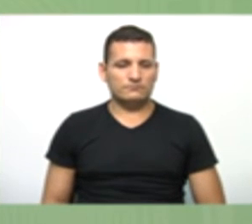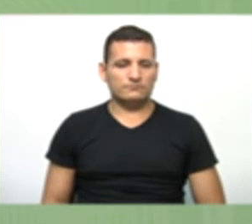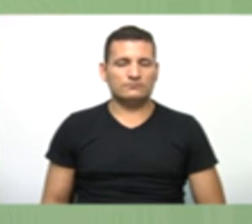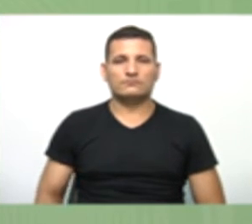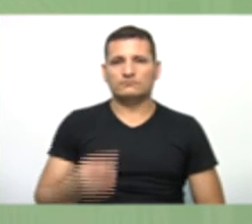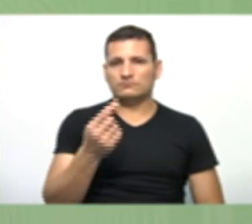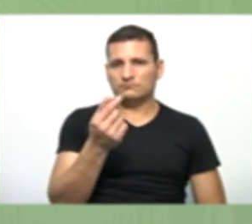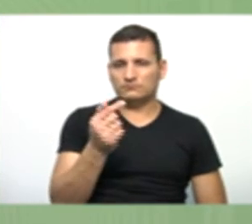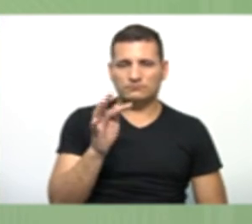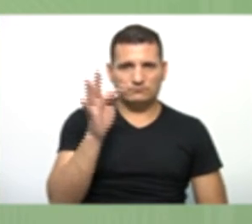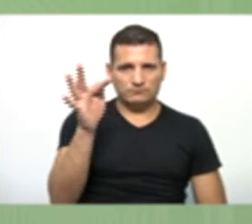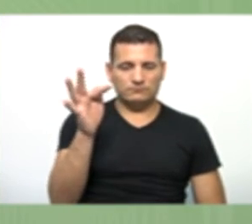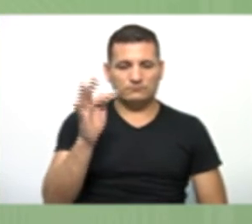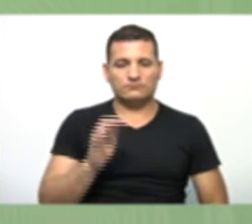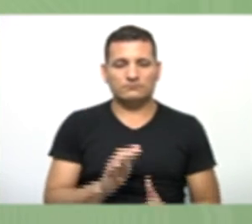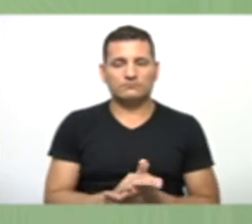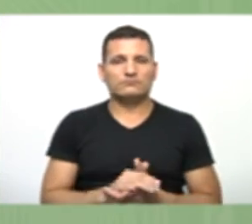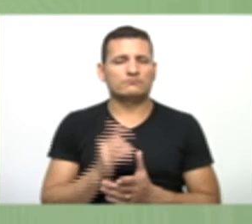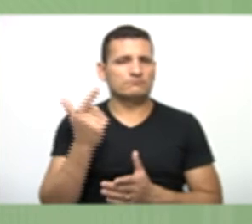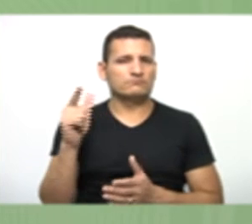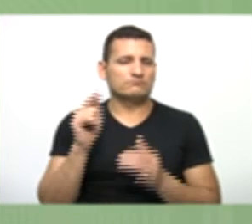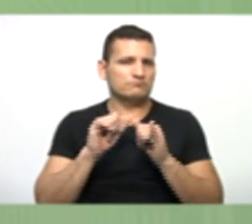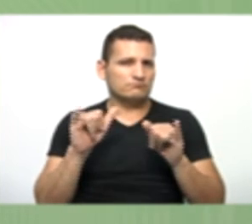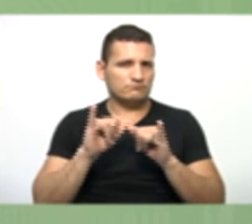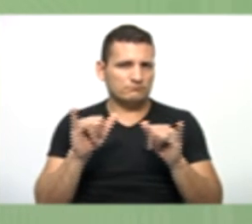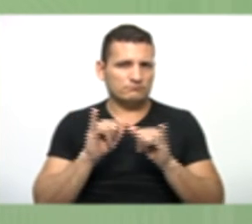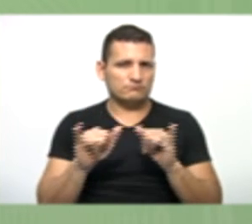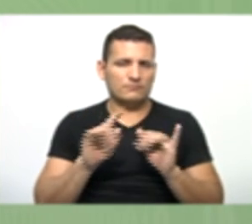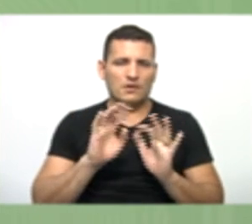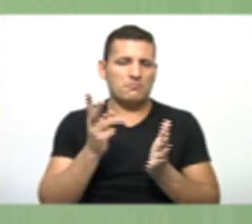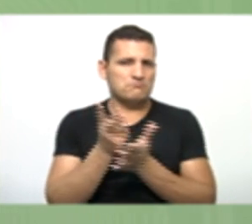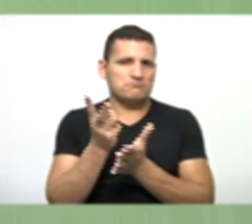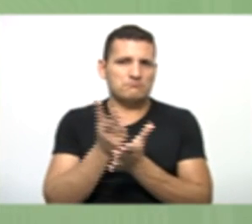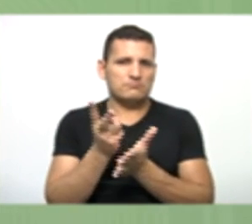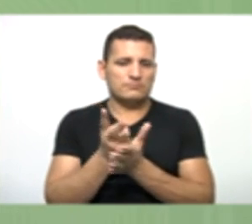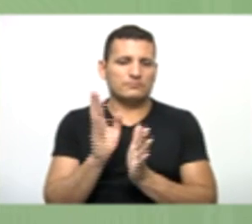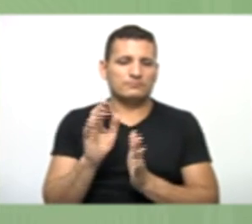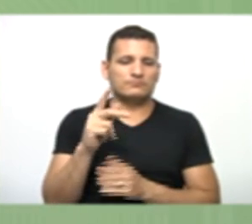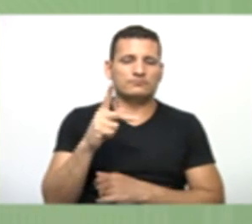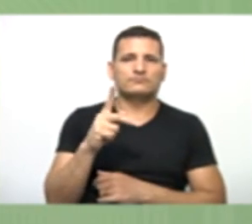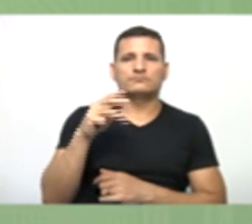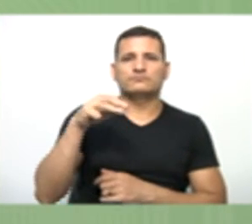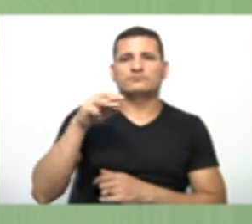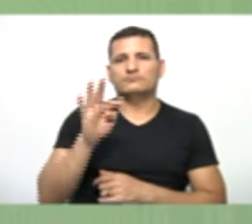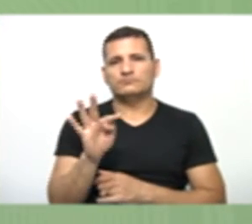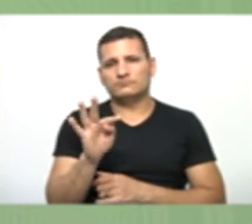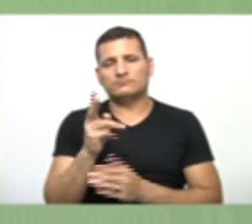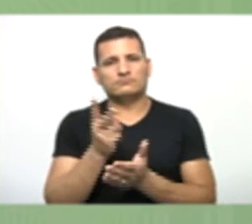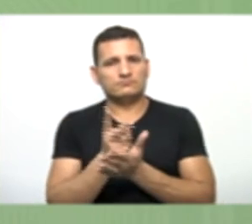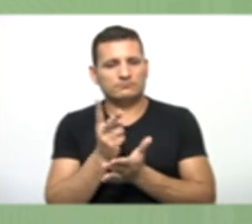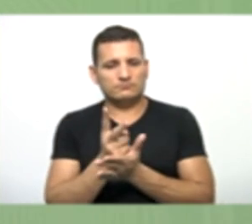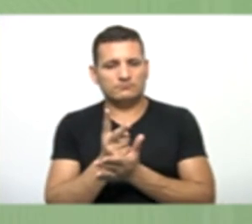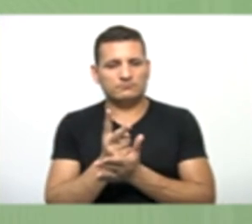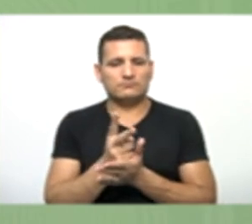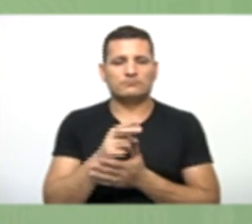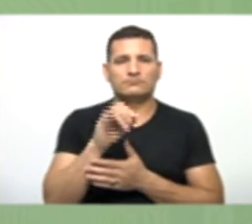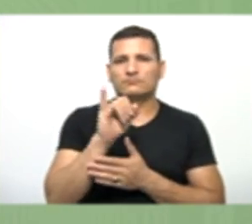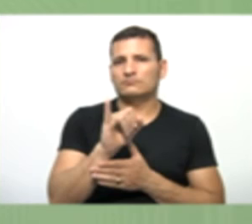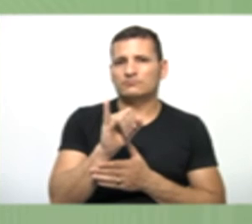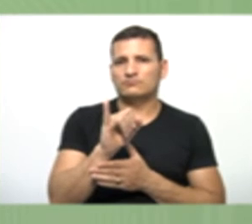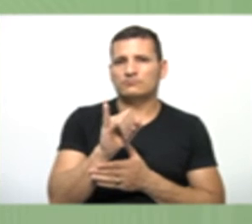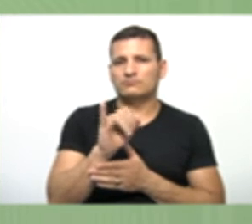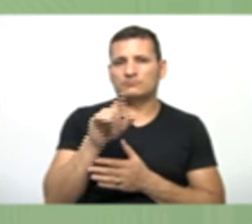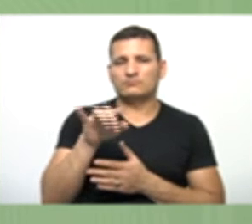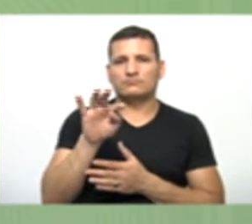Valor futuro. As outras informações mantém-se a mesma, que é o PMT, mantém-se a mesma, o I é a